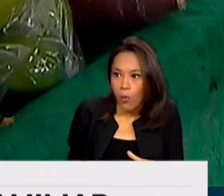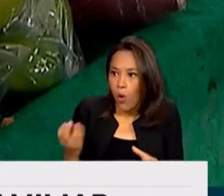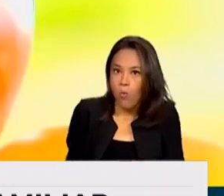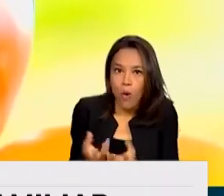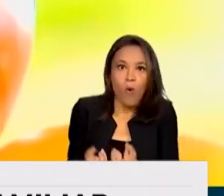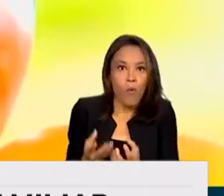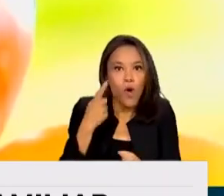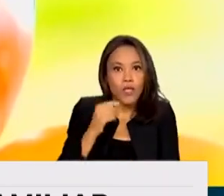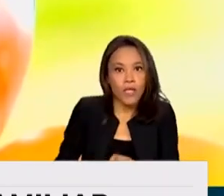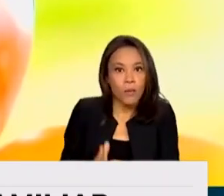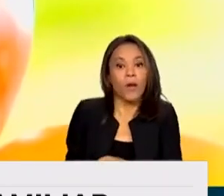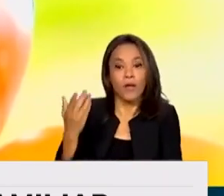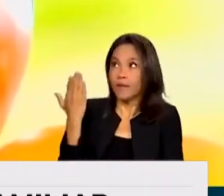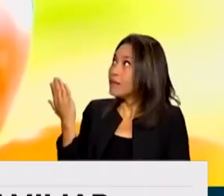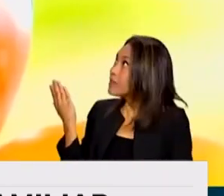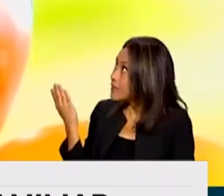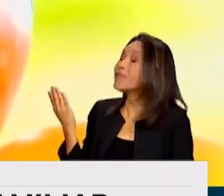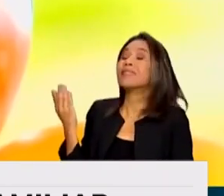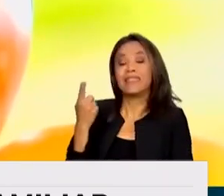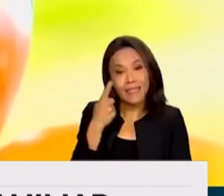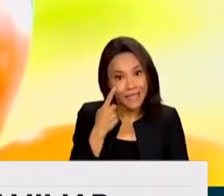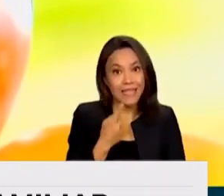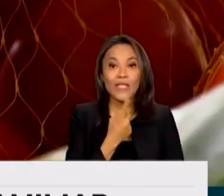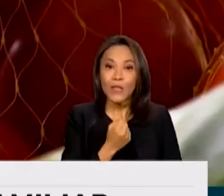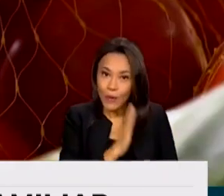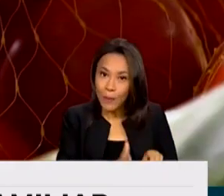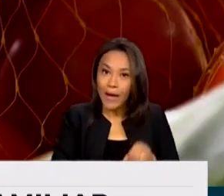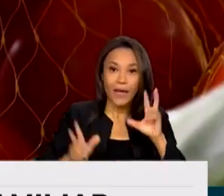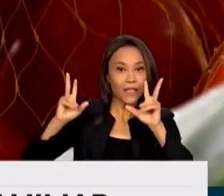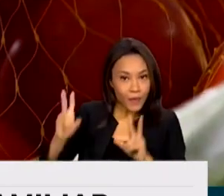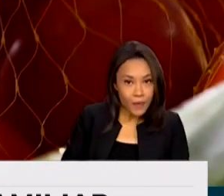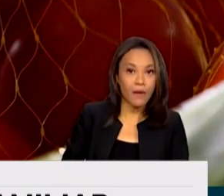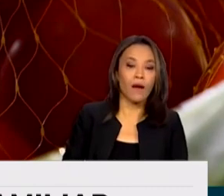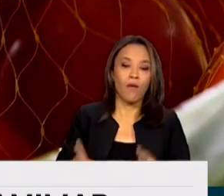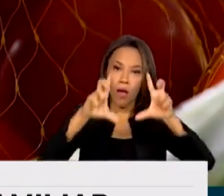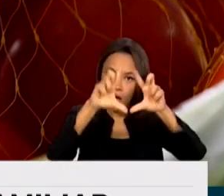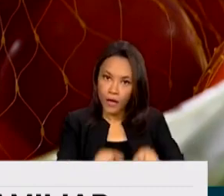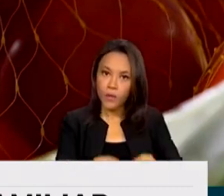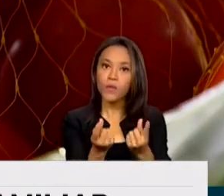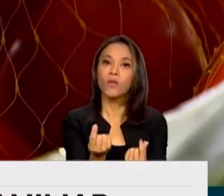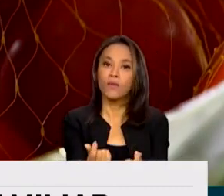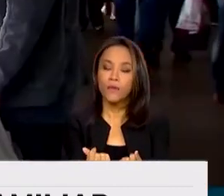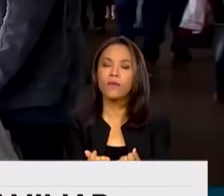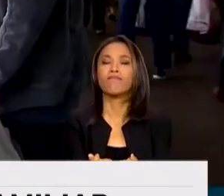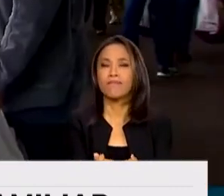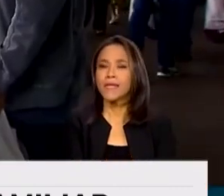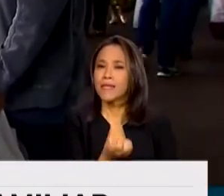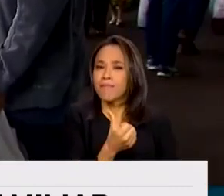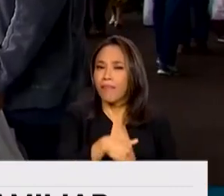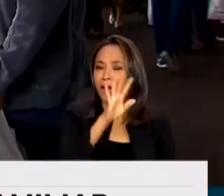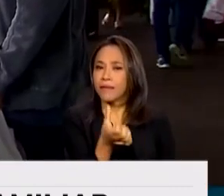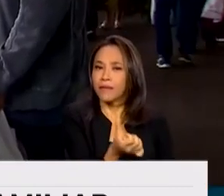incluindo aí a população de rua com insegurança alimentar. Todas essas propostas foram apontadas aí